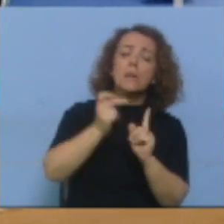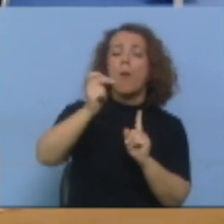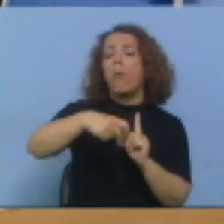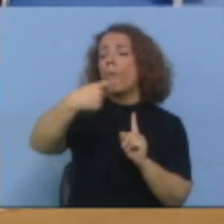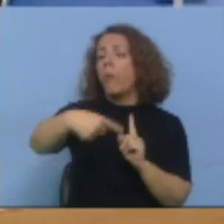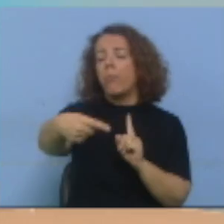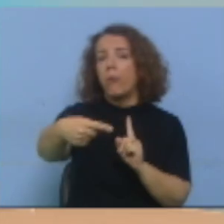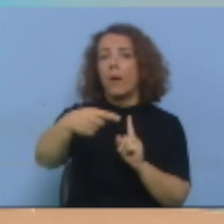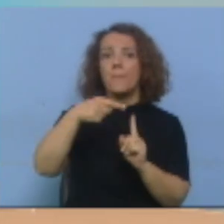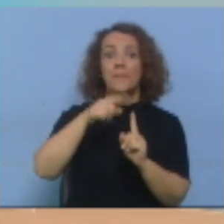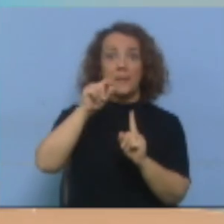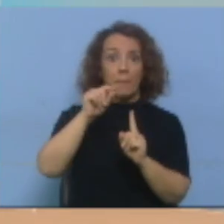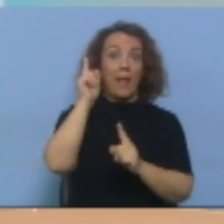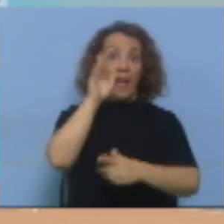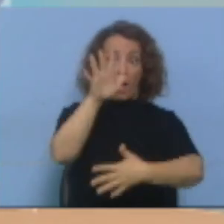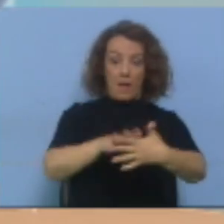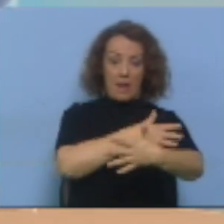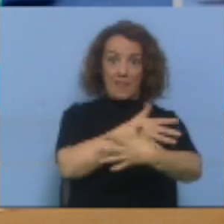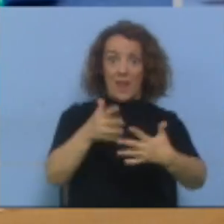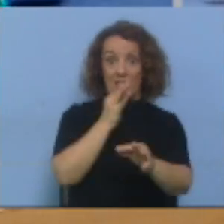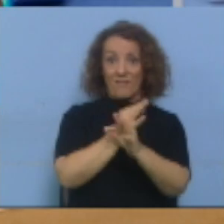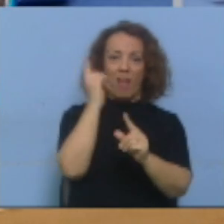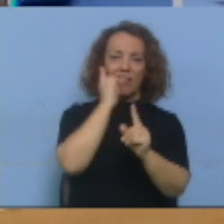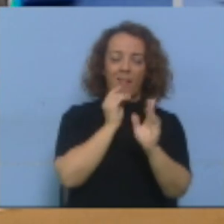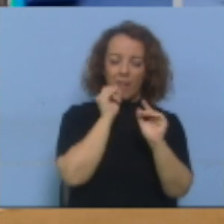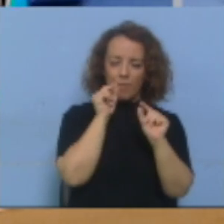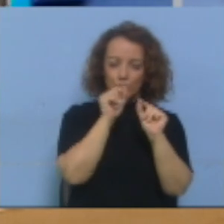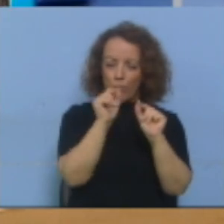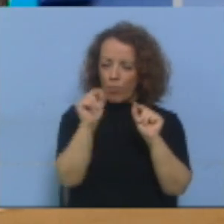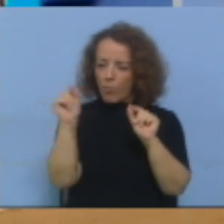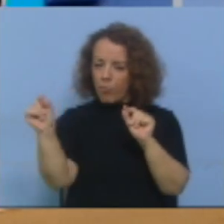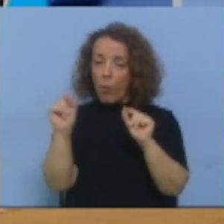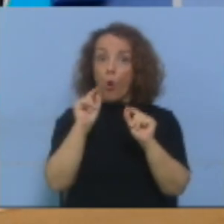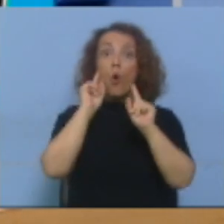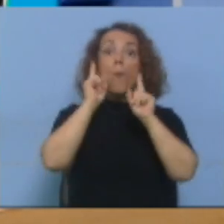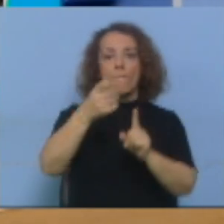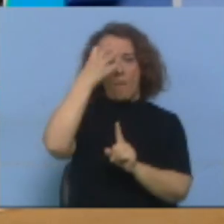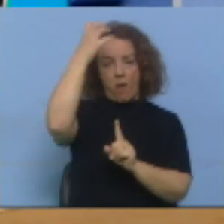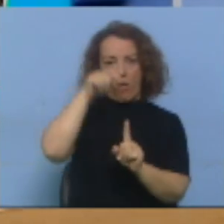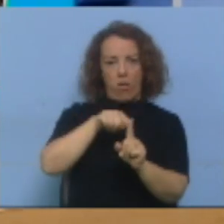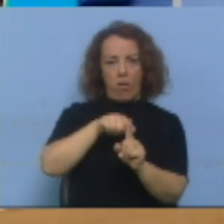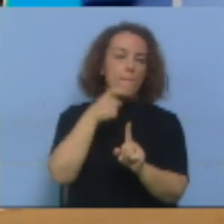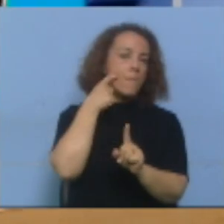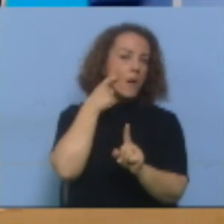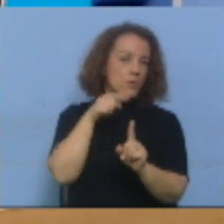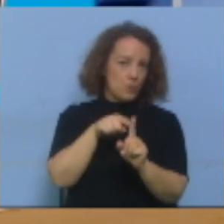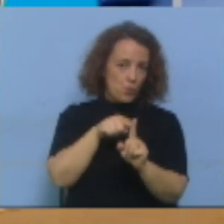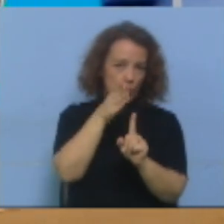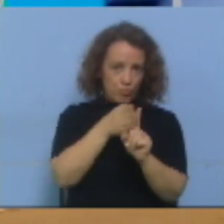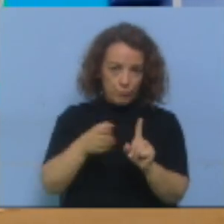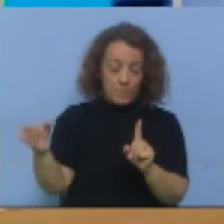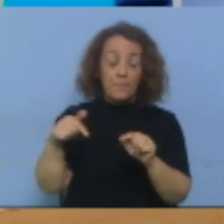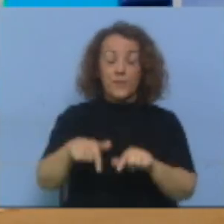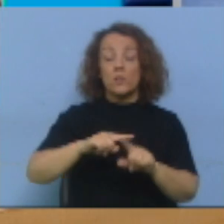Até a calendarização das próprias festas, não é? Exatamente. Até este ano, com esta questão peculiar da